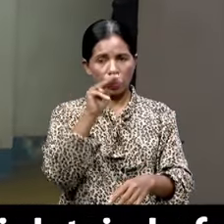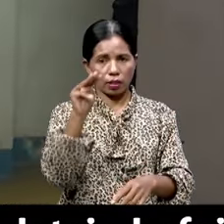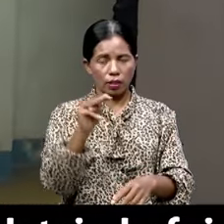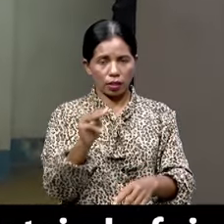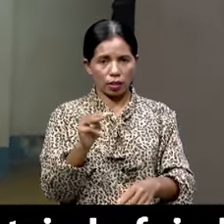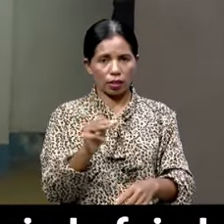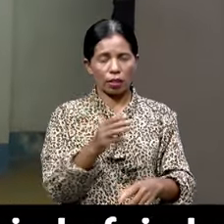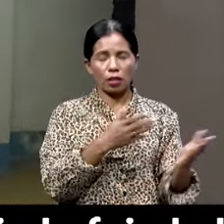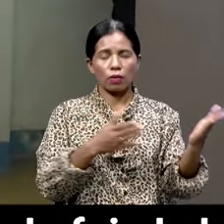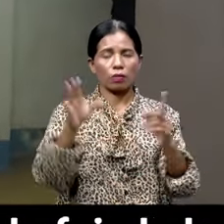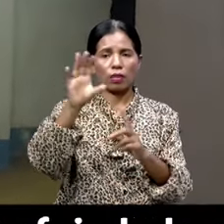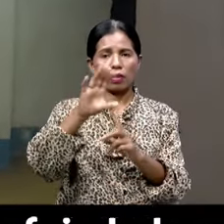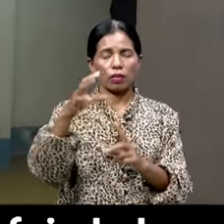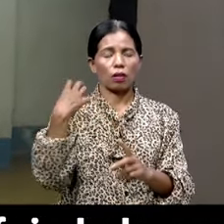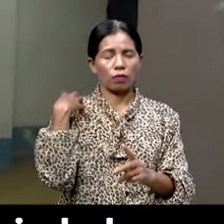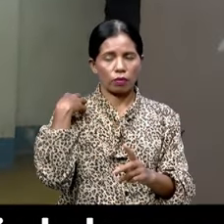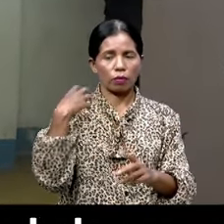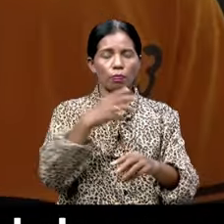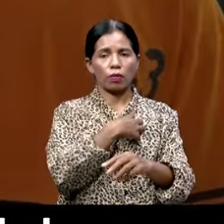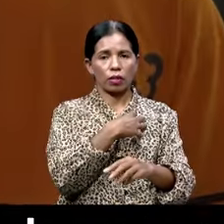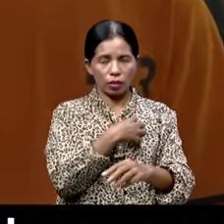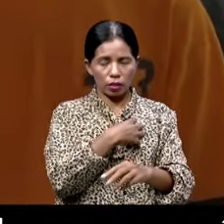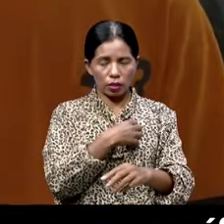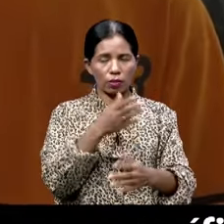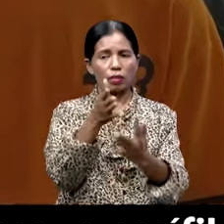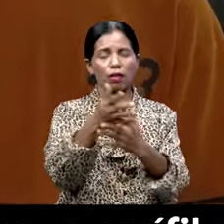ba sela comando pentel dili onde cumpri ora siturul resin rua